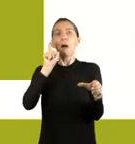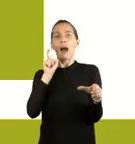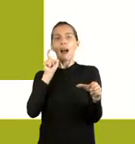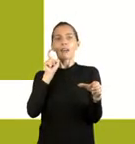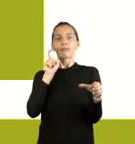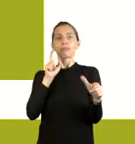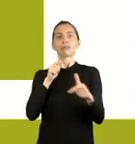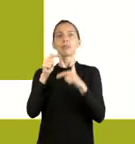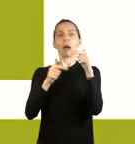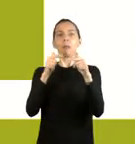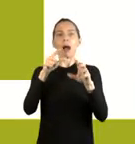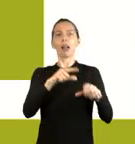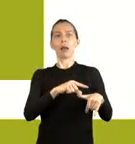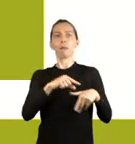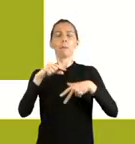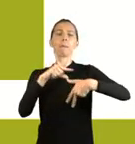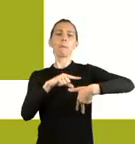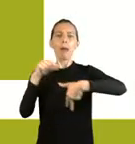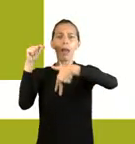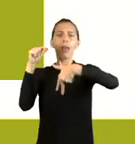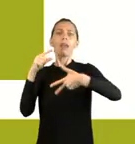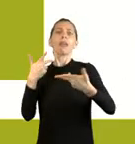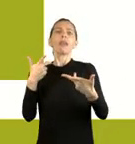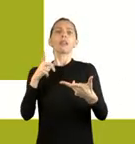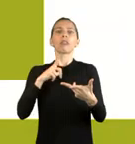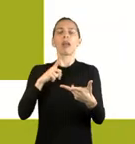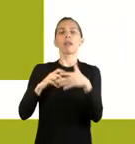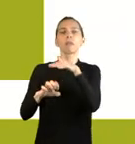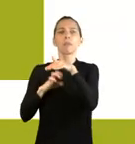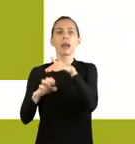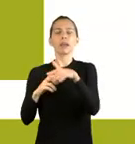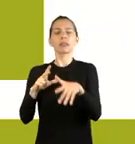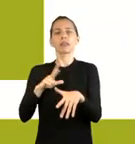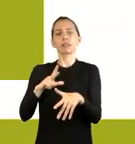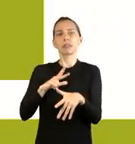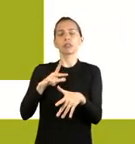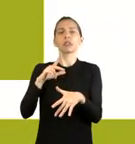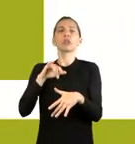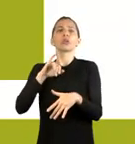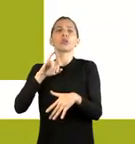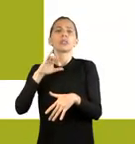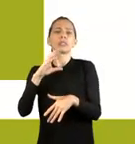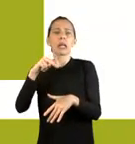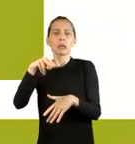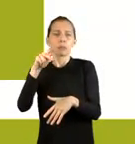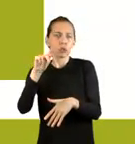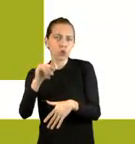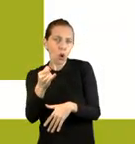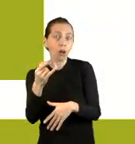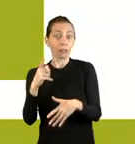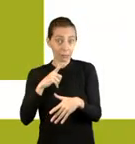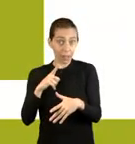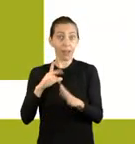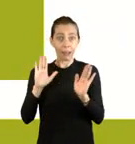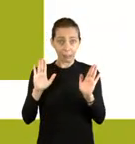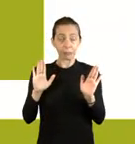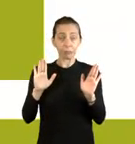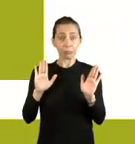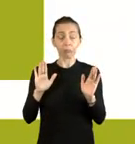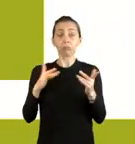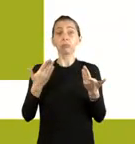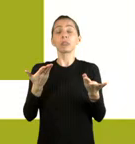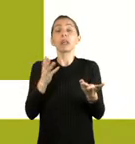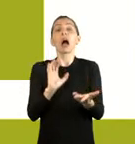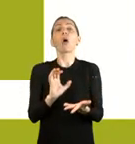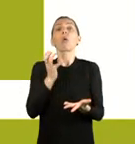por conta e pessoas que estão trabalhando da forma de pessoa jurídica. E caso aconteça